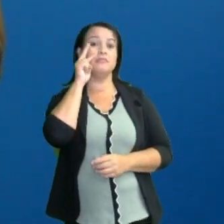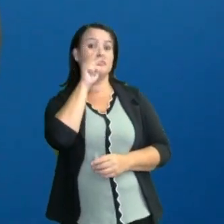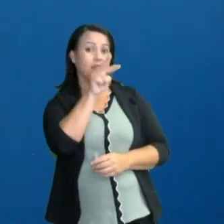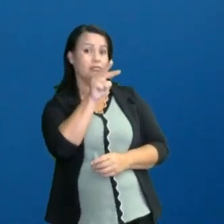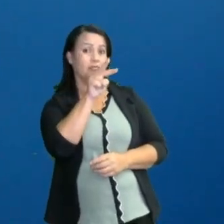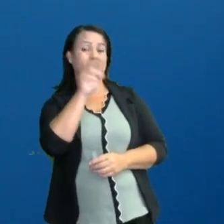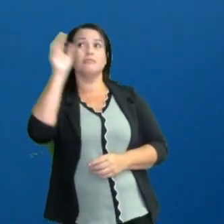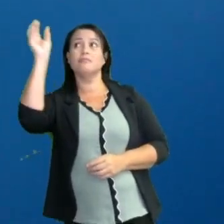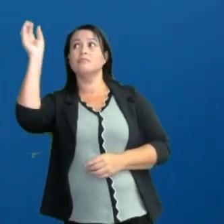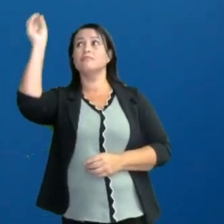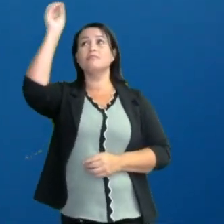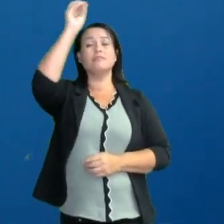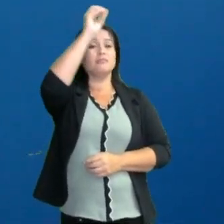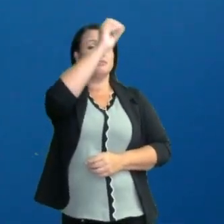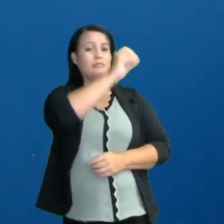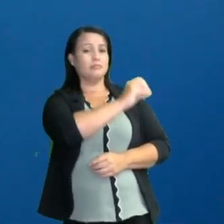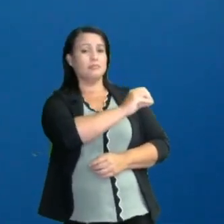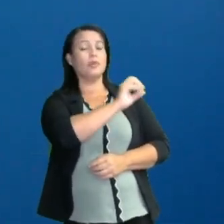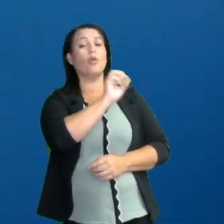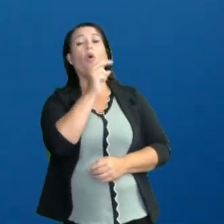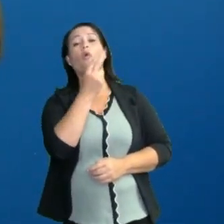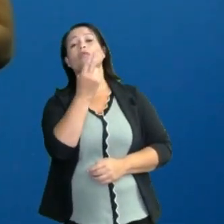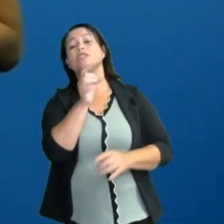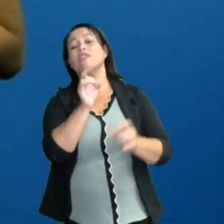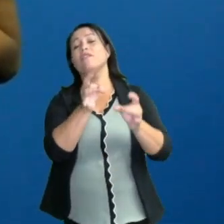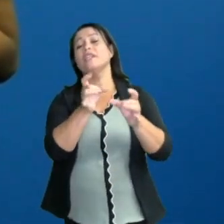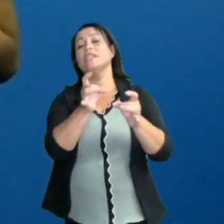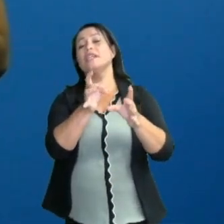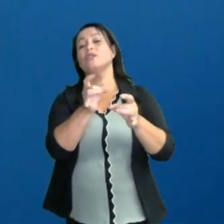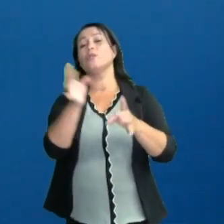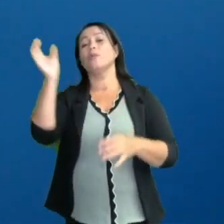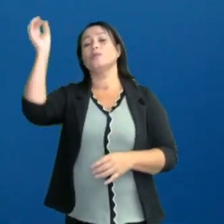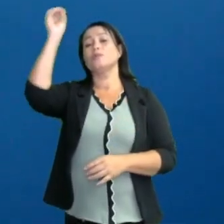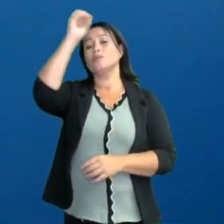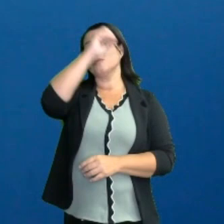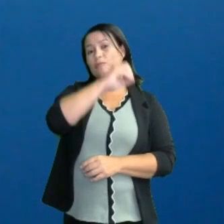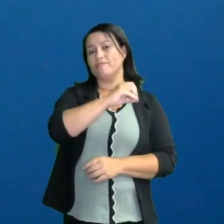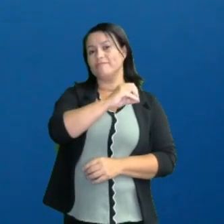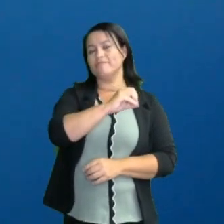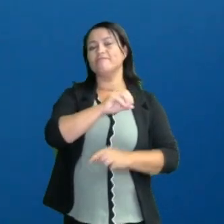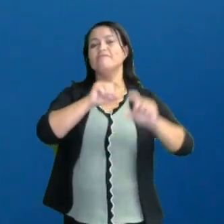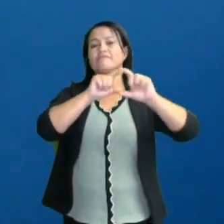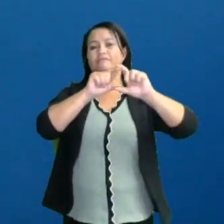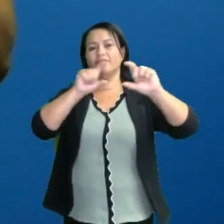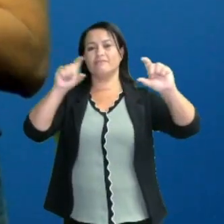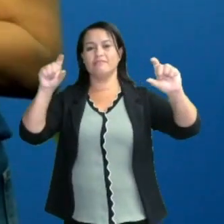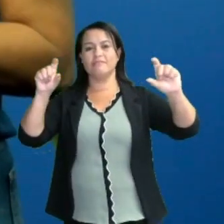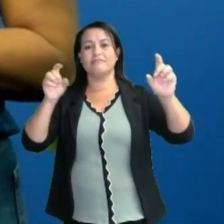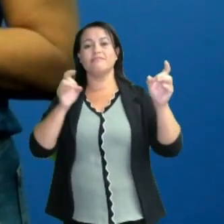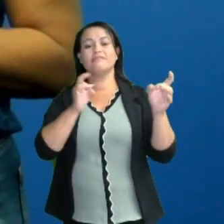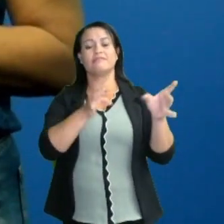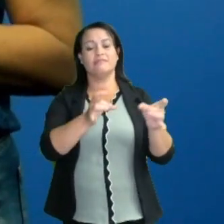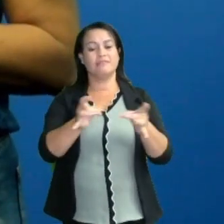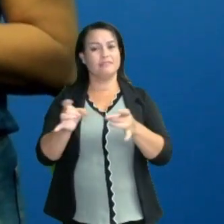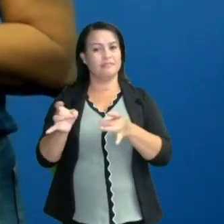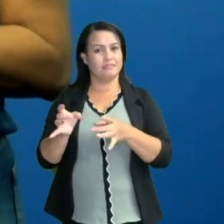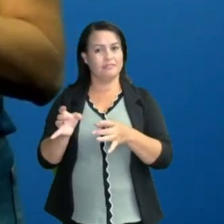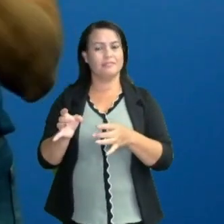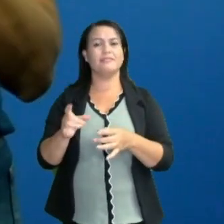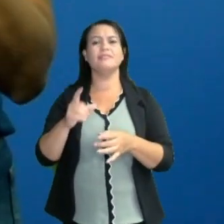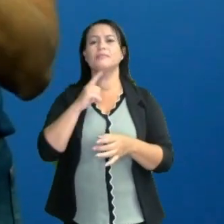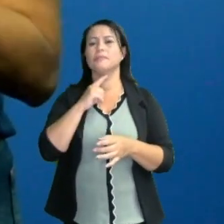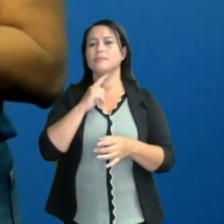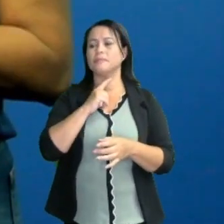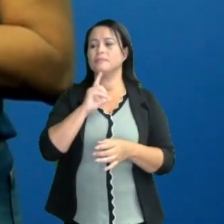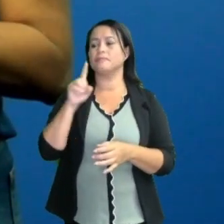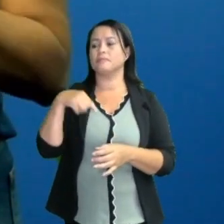ver o pôr do sol ou você está vendendo o pôr do sol? Então, essa frase, vendo de vender, ela traz para a